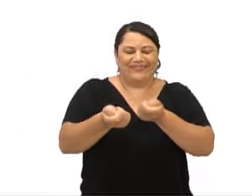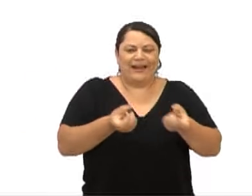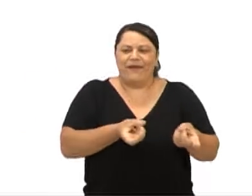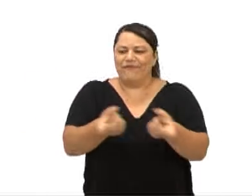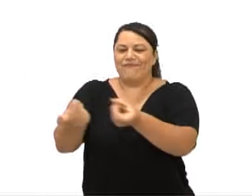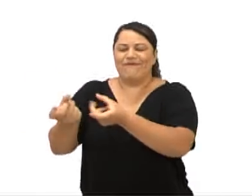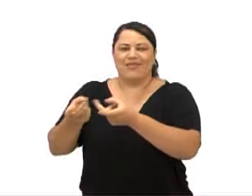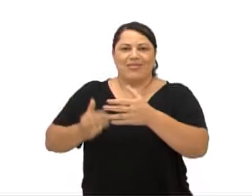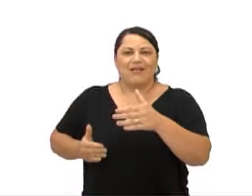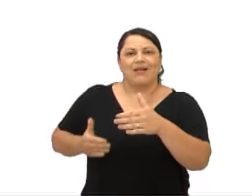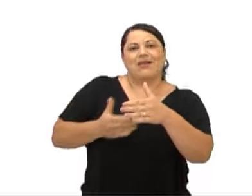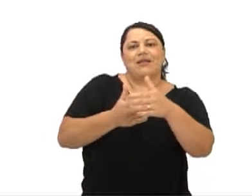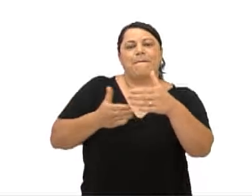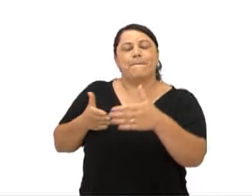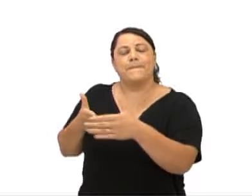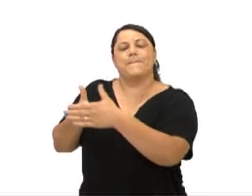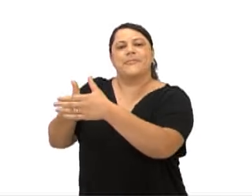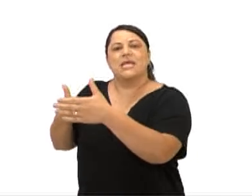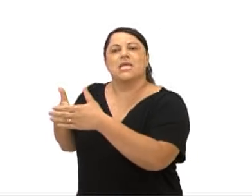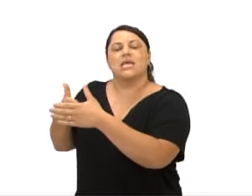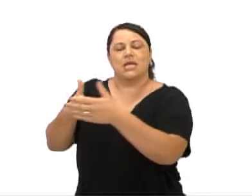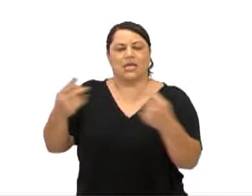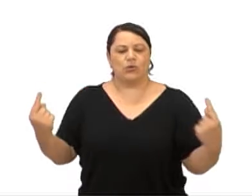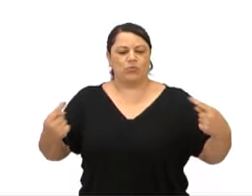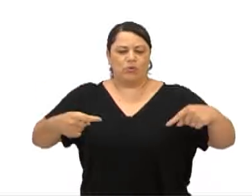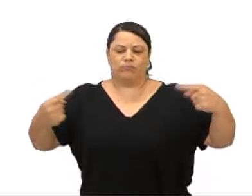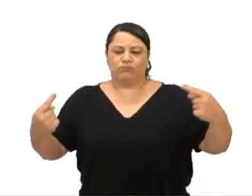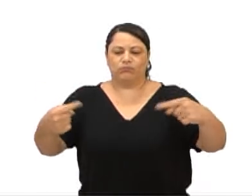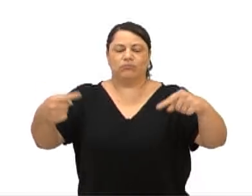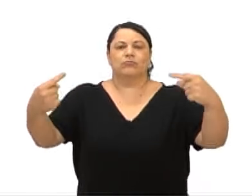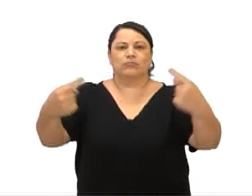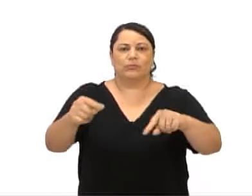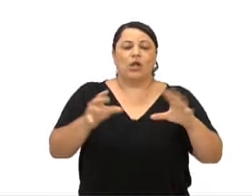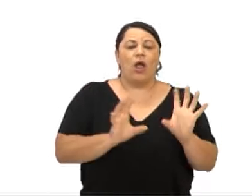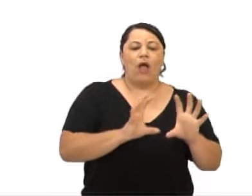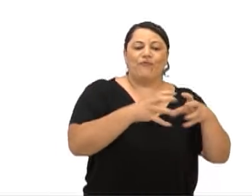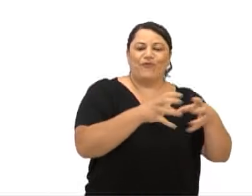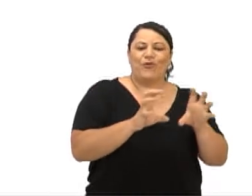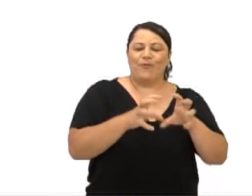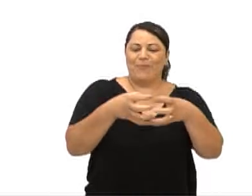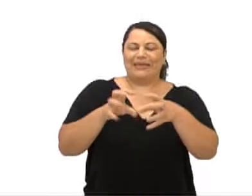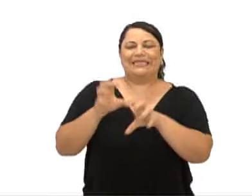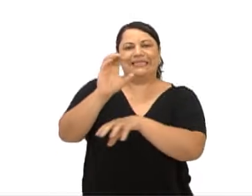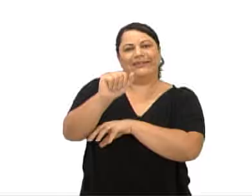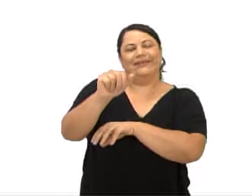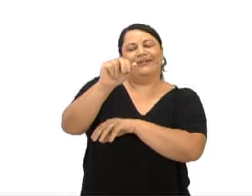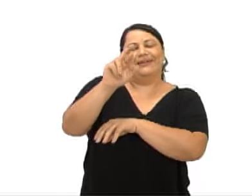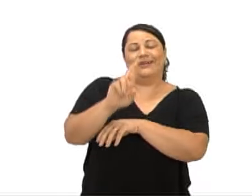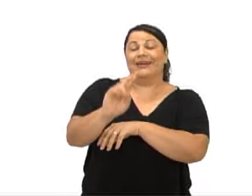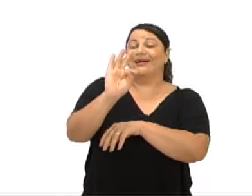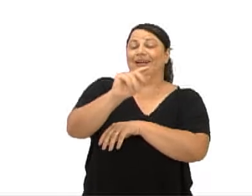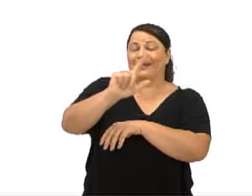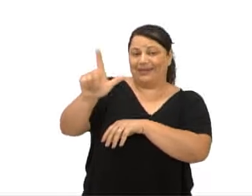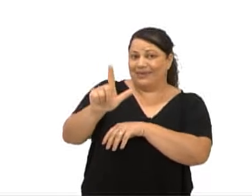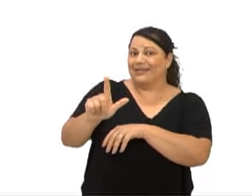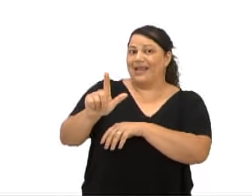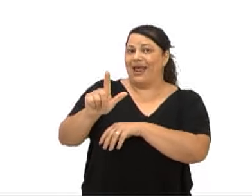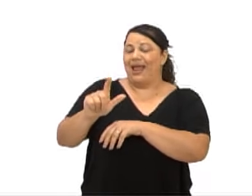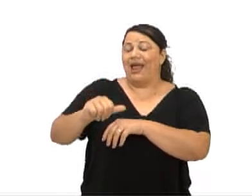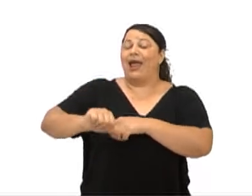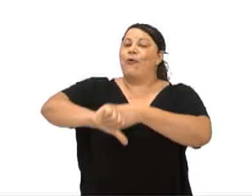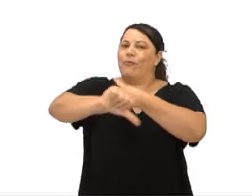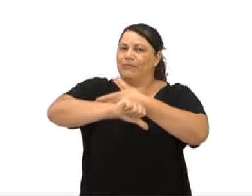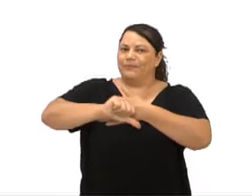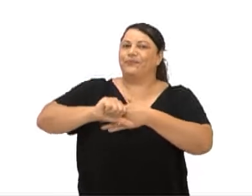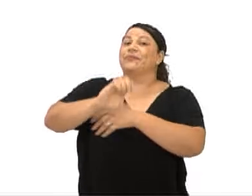a concorrência. A formação de cartel é crime. Uma imagem aqui do